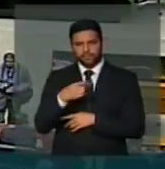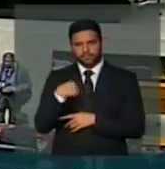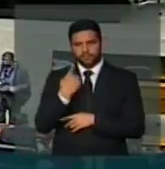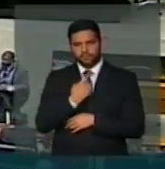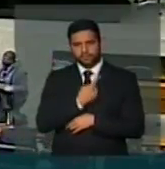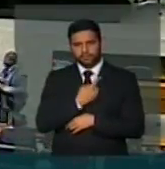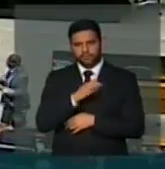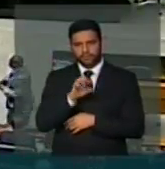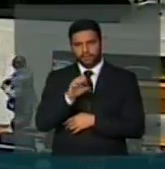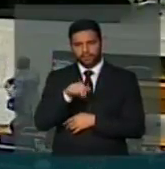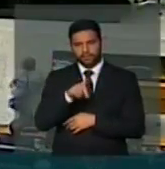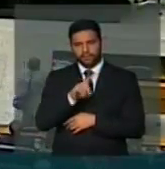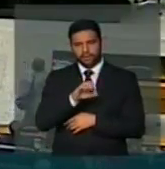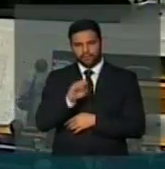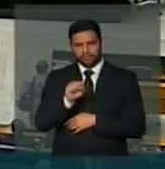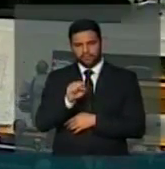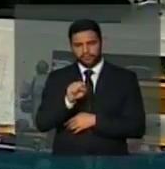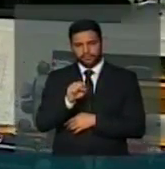Eduardo.